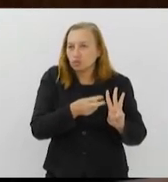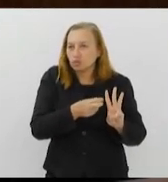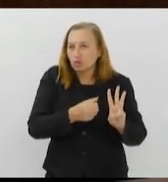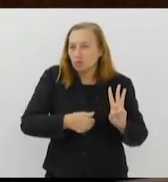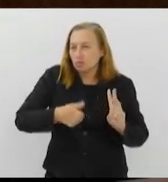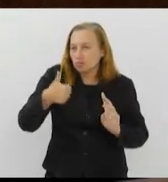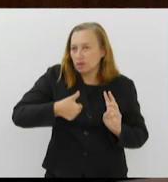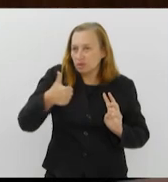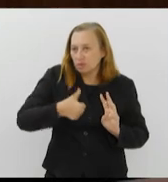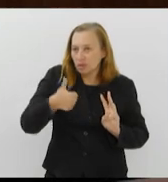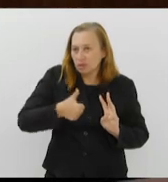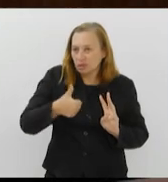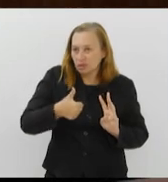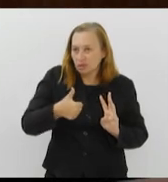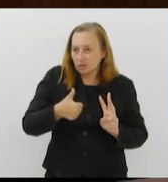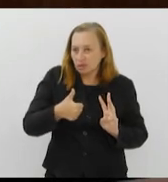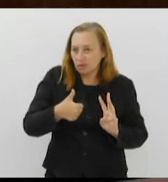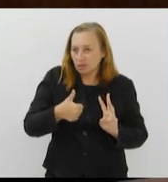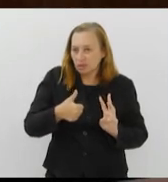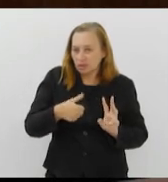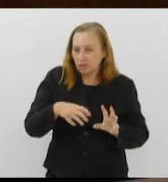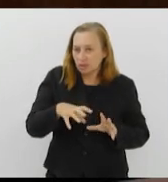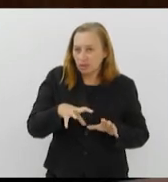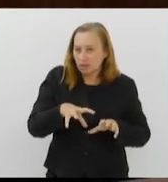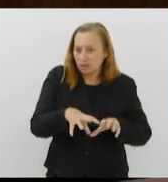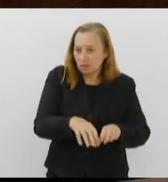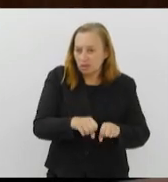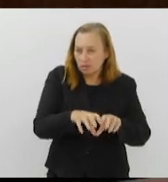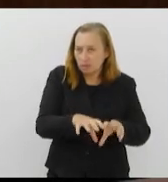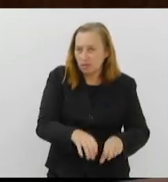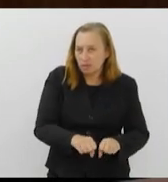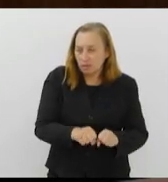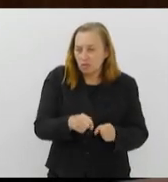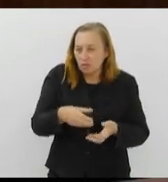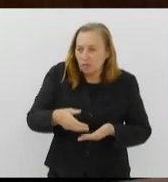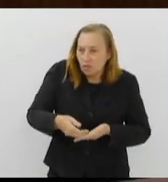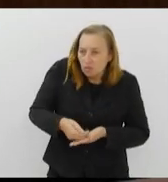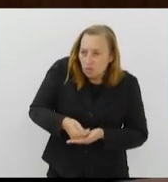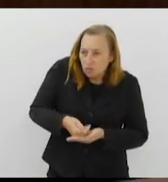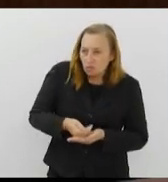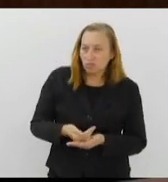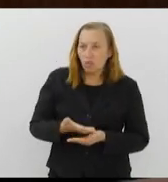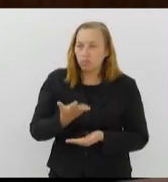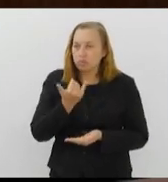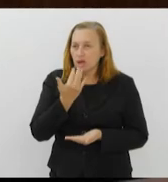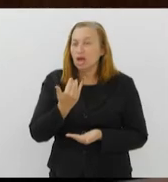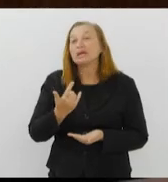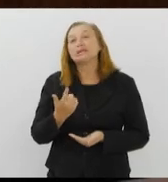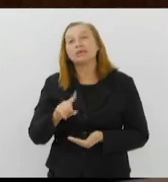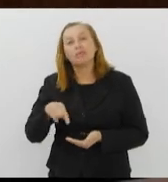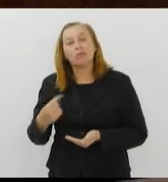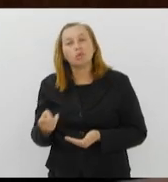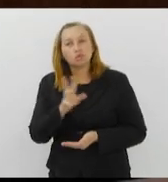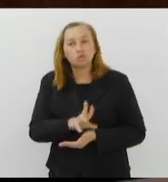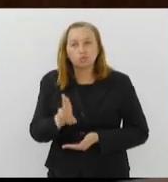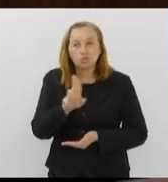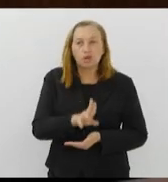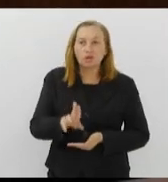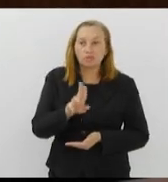primeiro porque eram extratores de concha, né, se alimentavam, e depois, às vezes, usavam isso